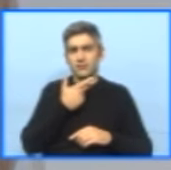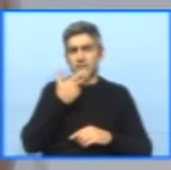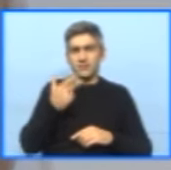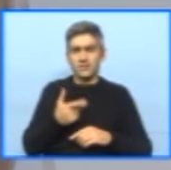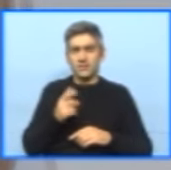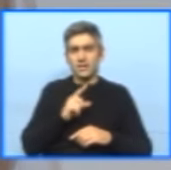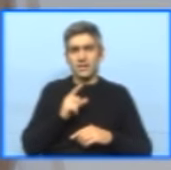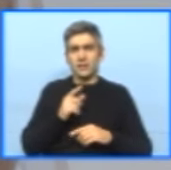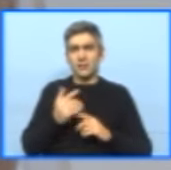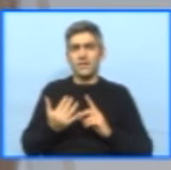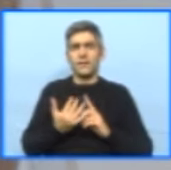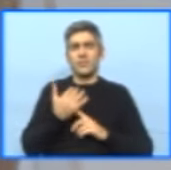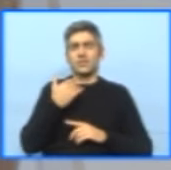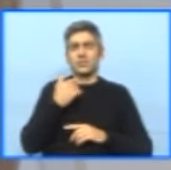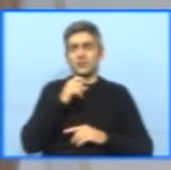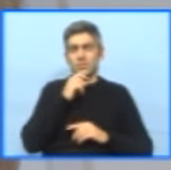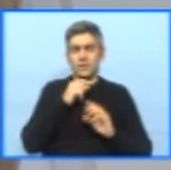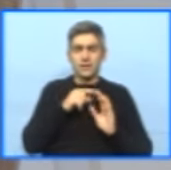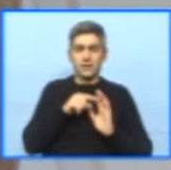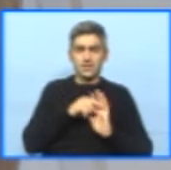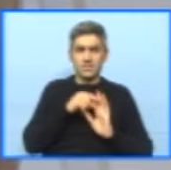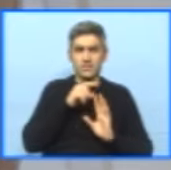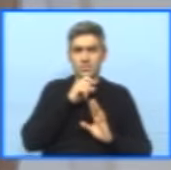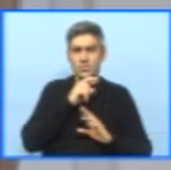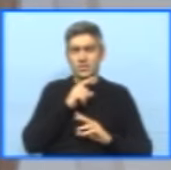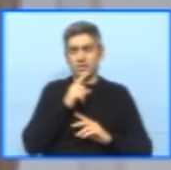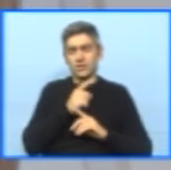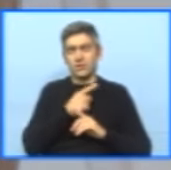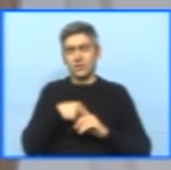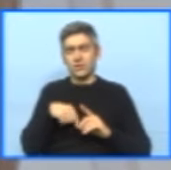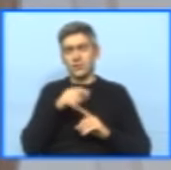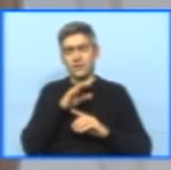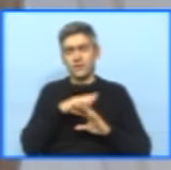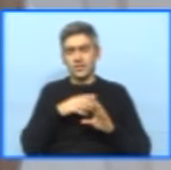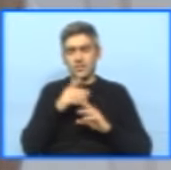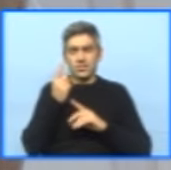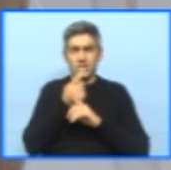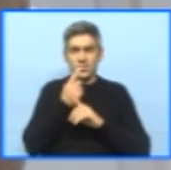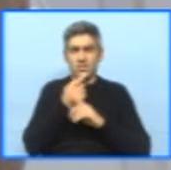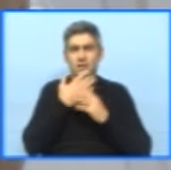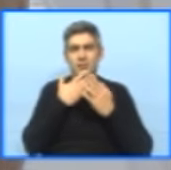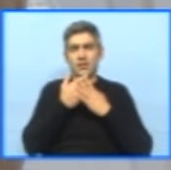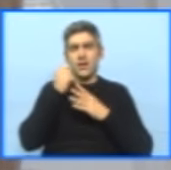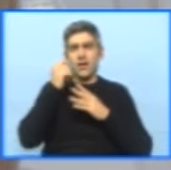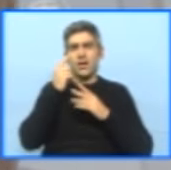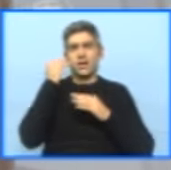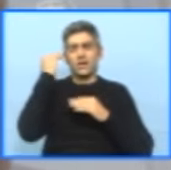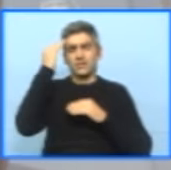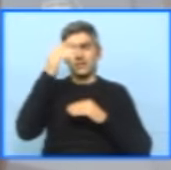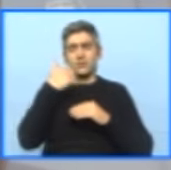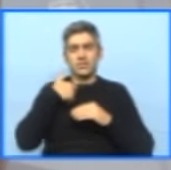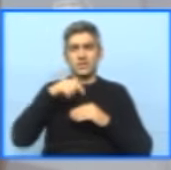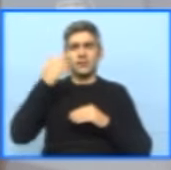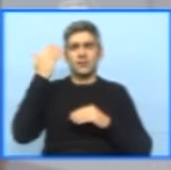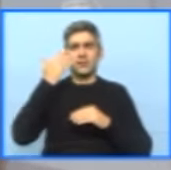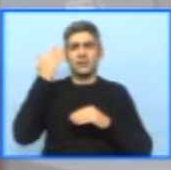motivação contamina-nos. Porque na medida em que nós fazemos coisas para ganhar o céu, estamos a dizer: eu tenho direitos diante de